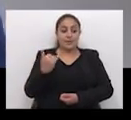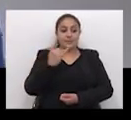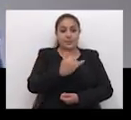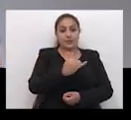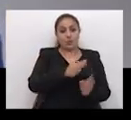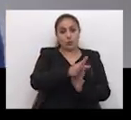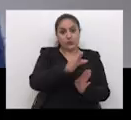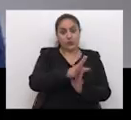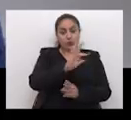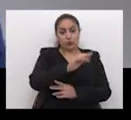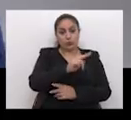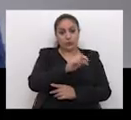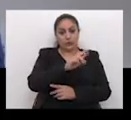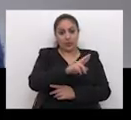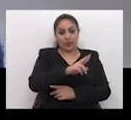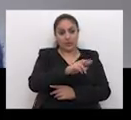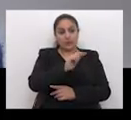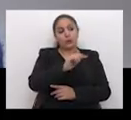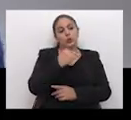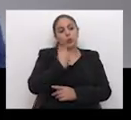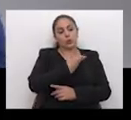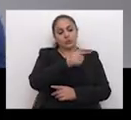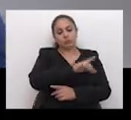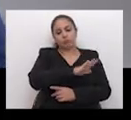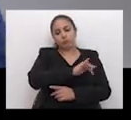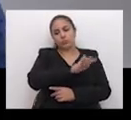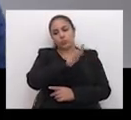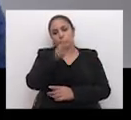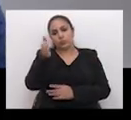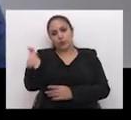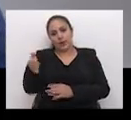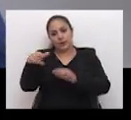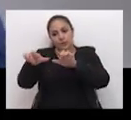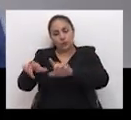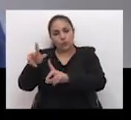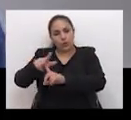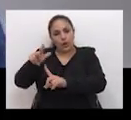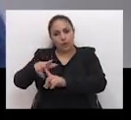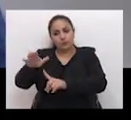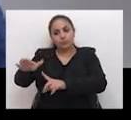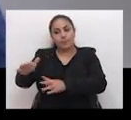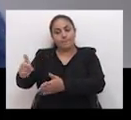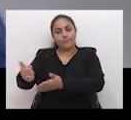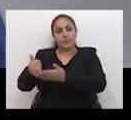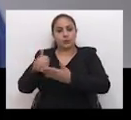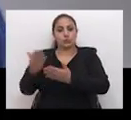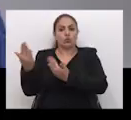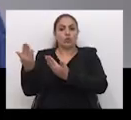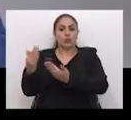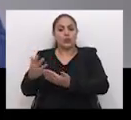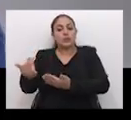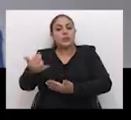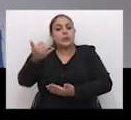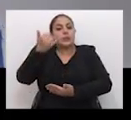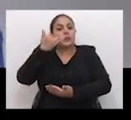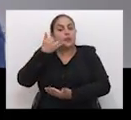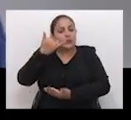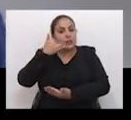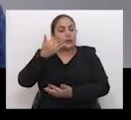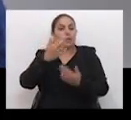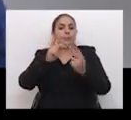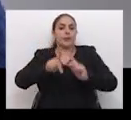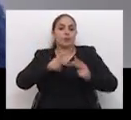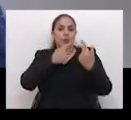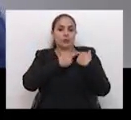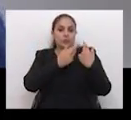e o Conselho Tutelar se desloca nesse sentido para aplicar uma medida protetiva ao adolescente, ligando